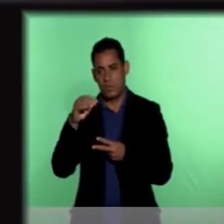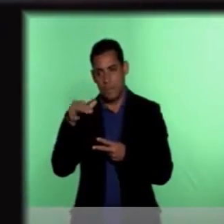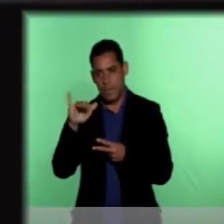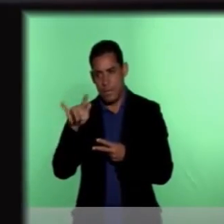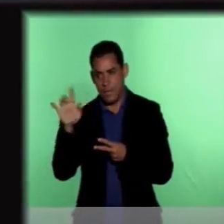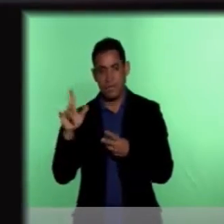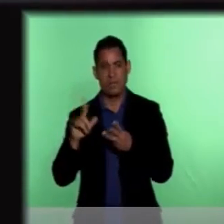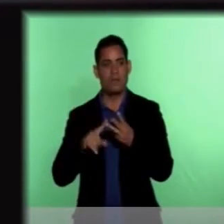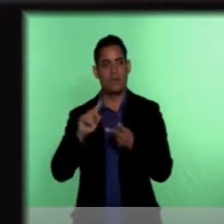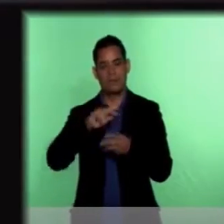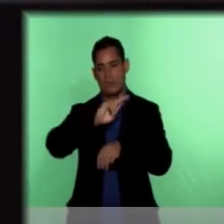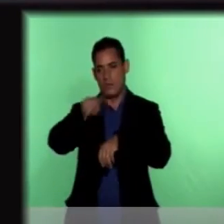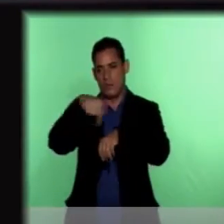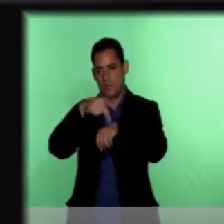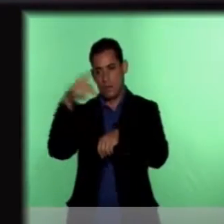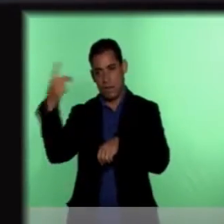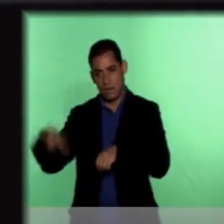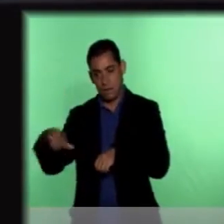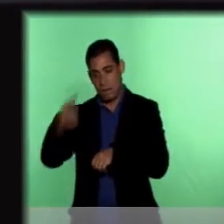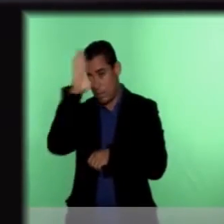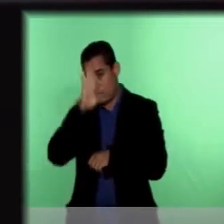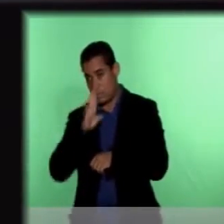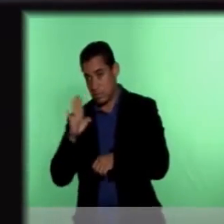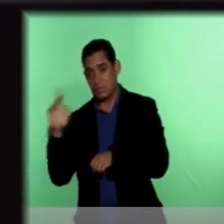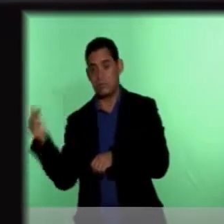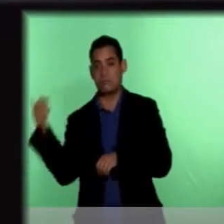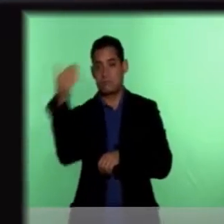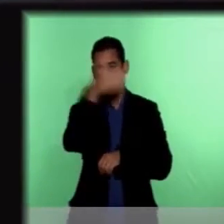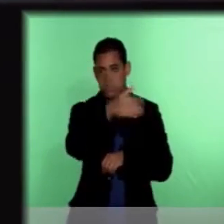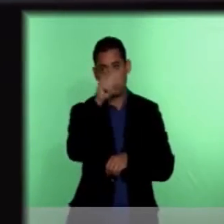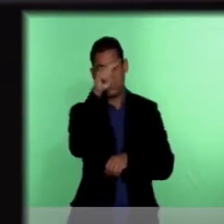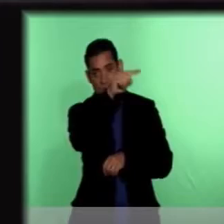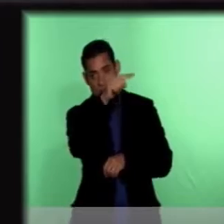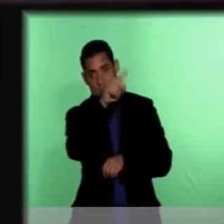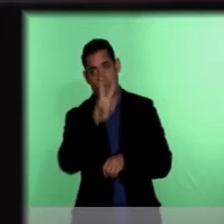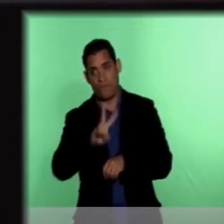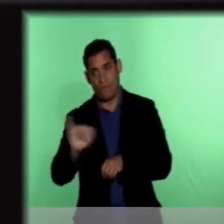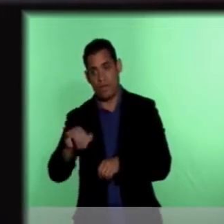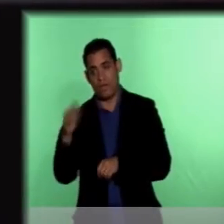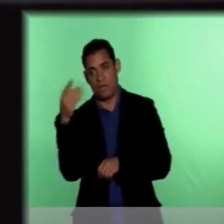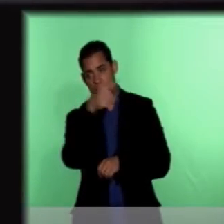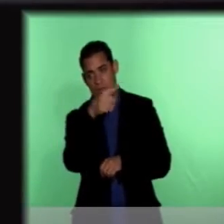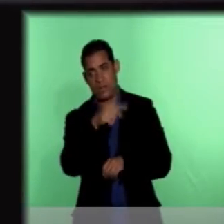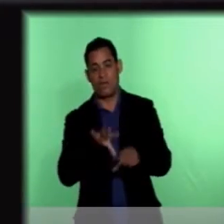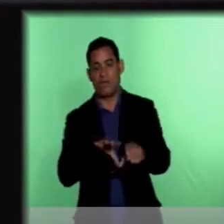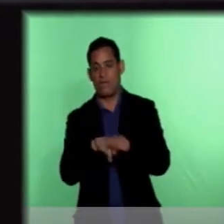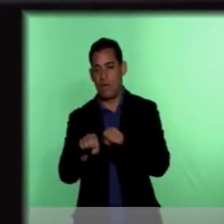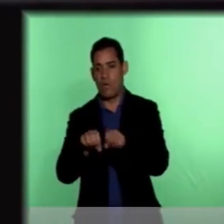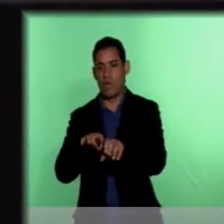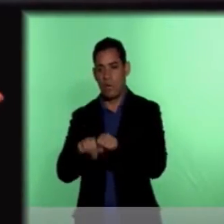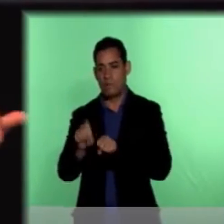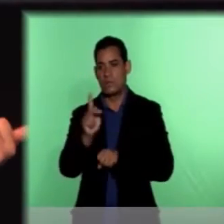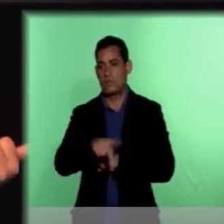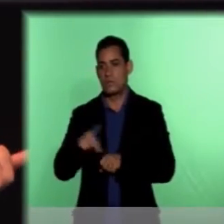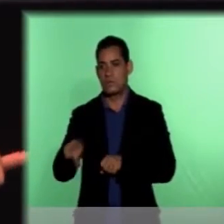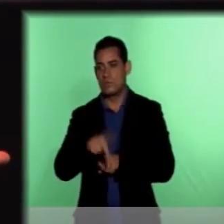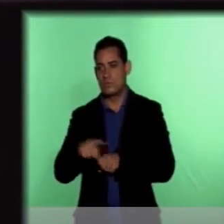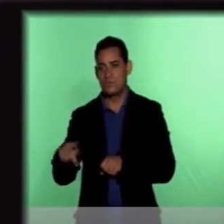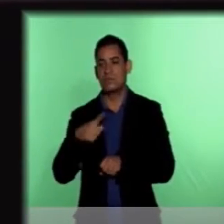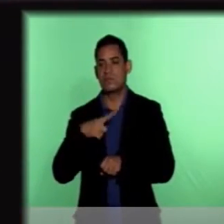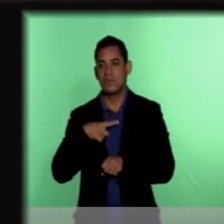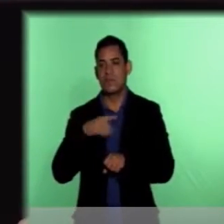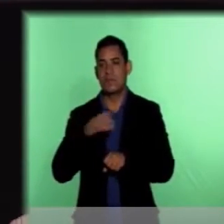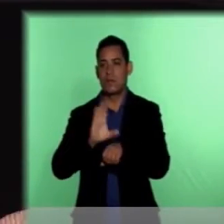por universidades brasileiras que mal são reconhecidas no Brasil, aliás, não são reconhecidas no Brasil e que oferecem curso à